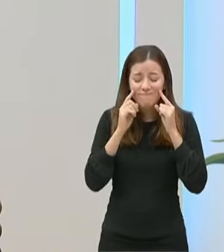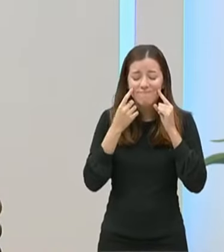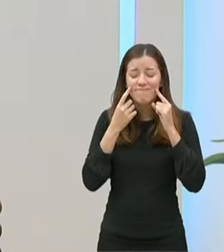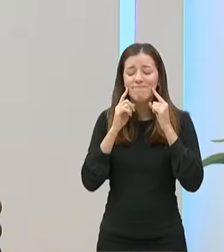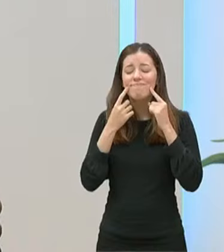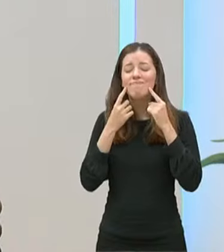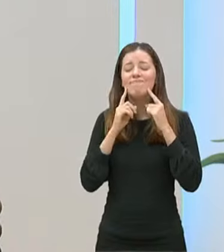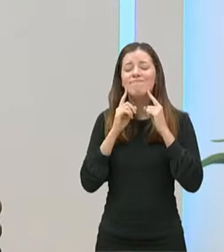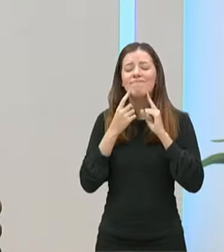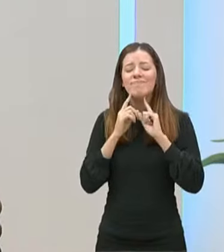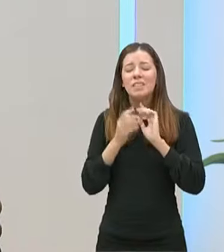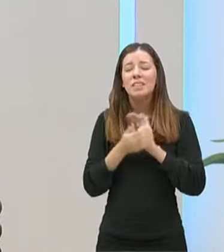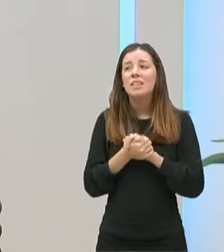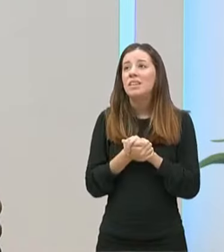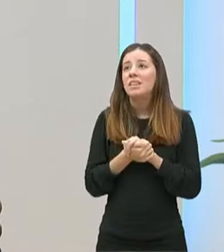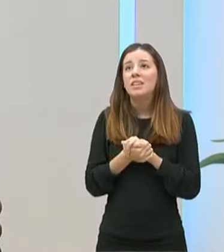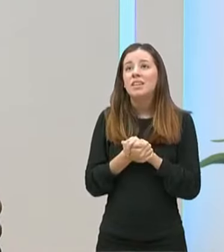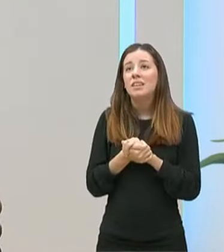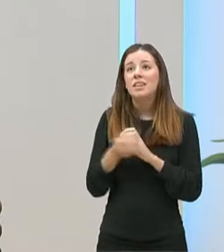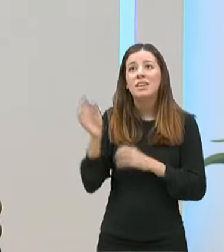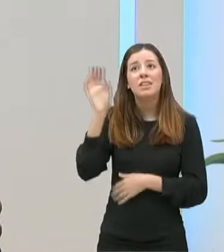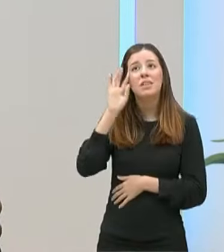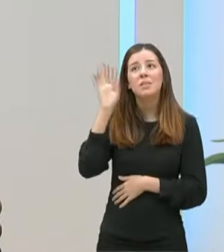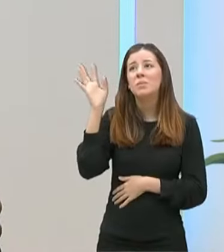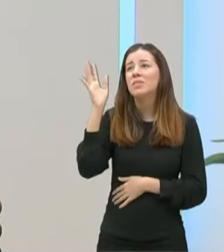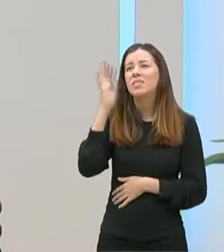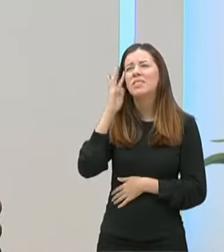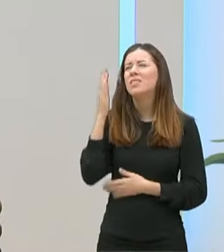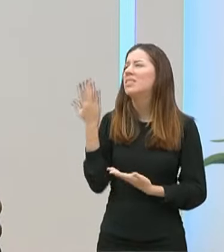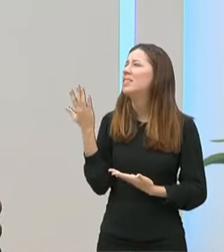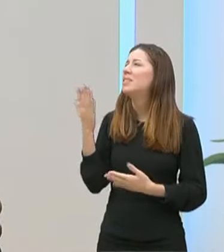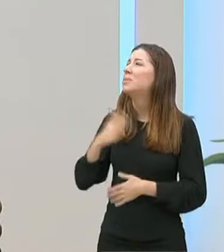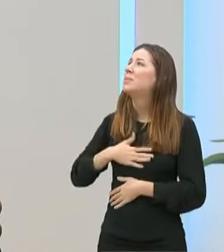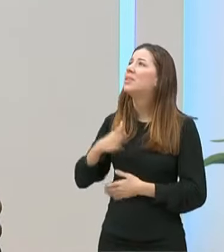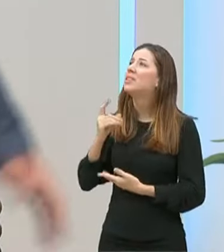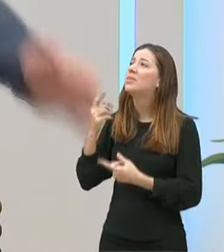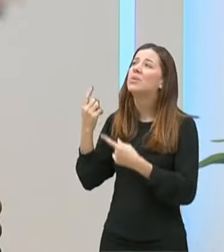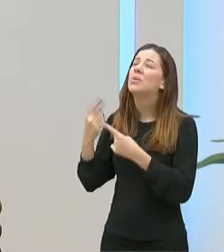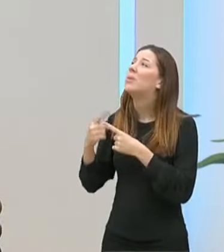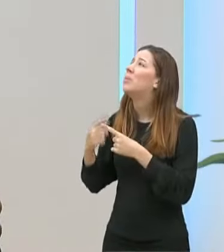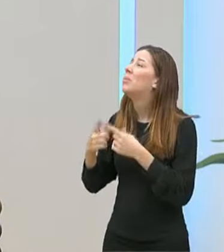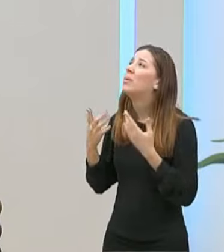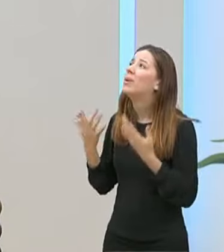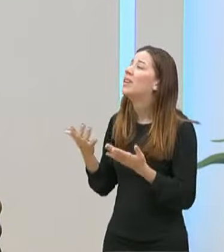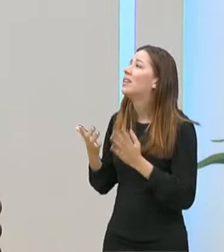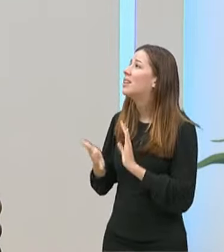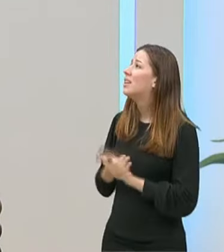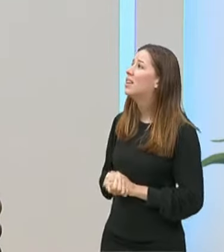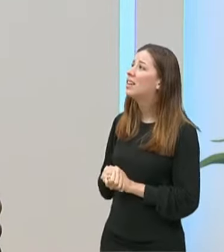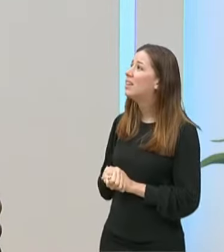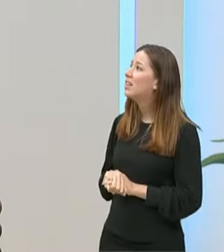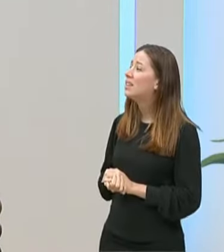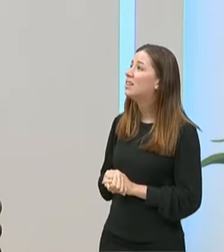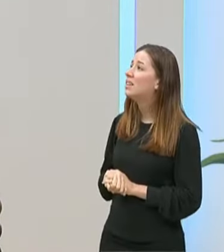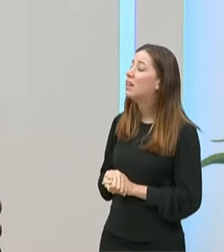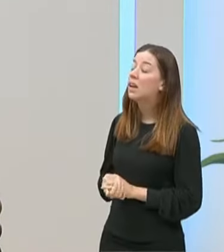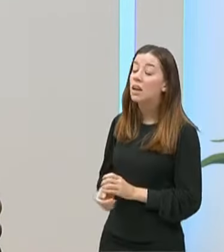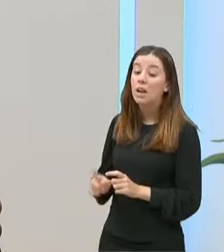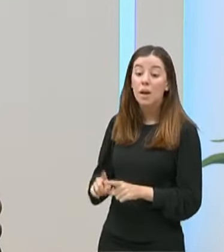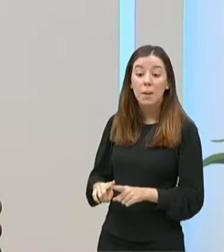olhar distante na janela dizendo: por que, Senhor? Mas a vontade de Deus